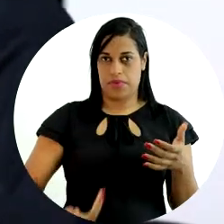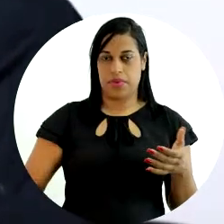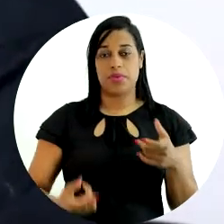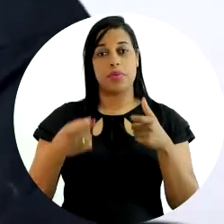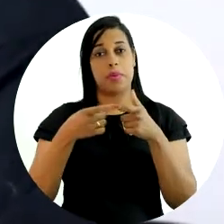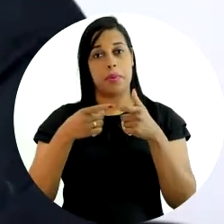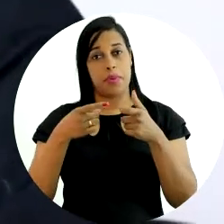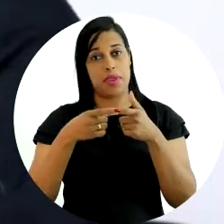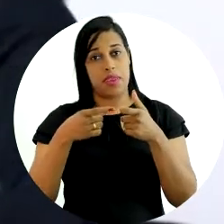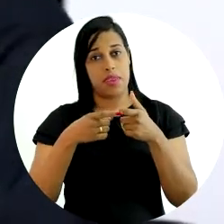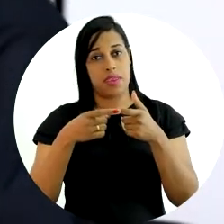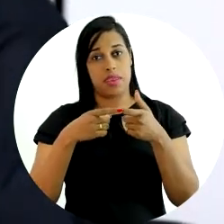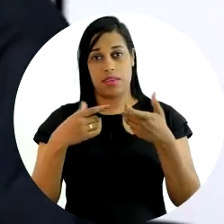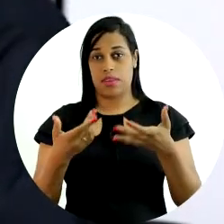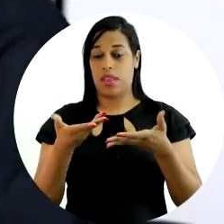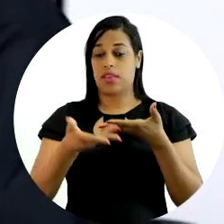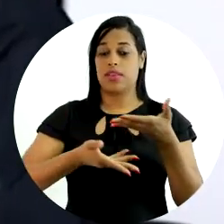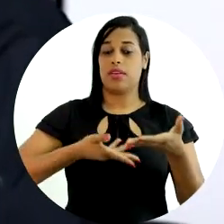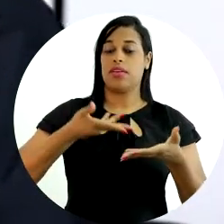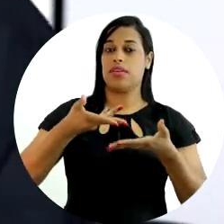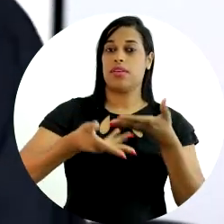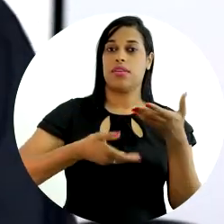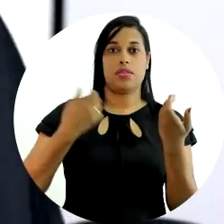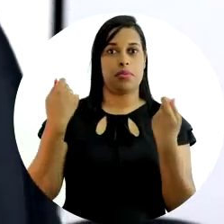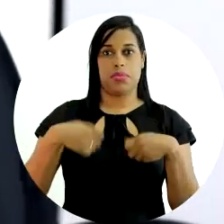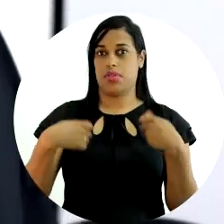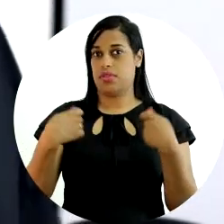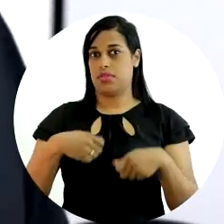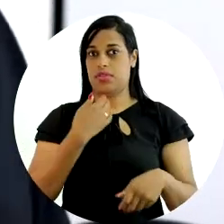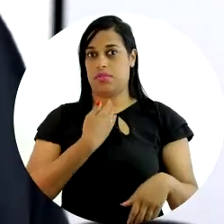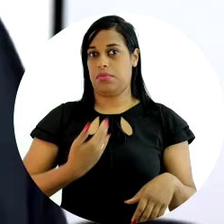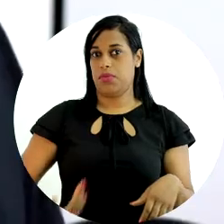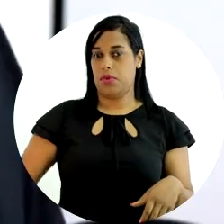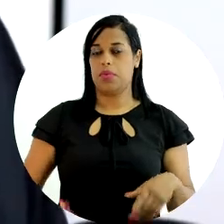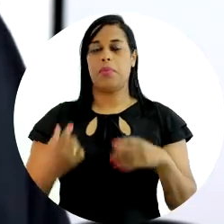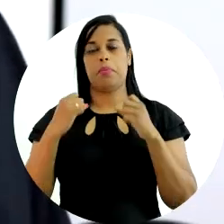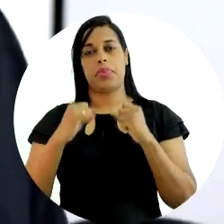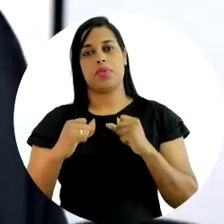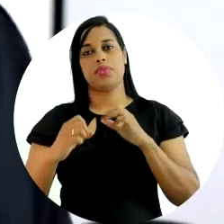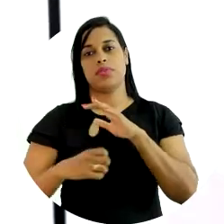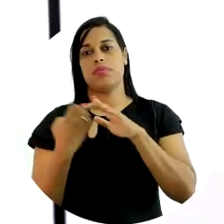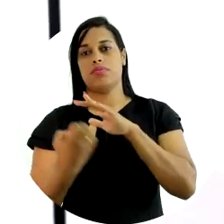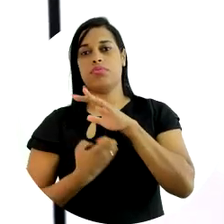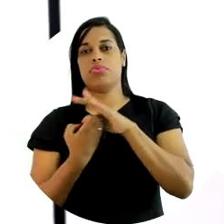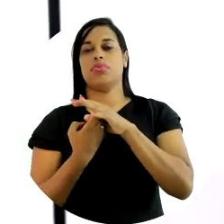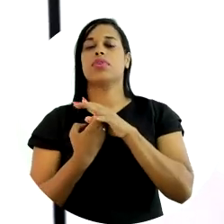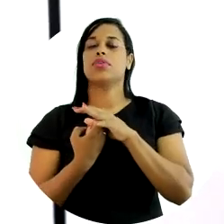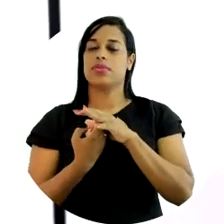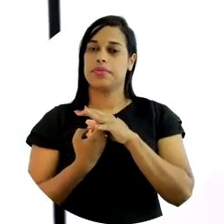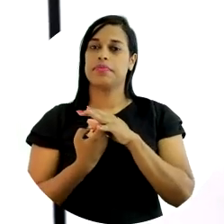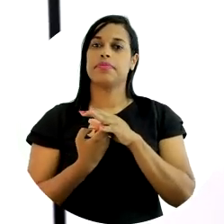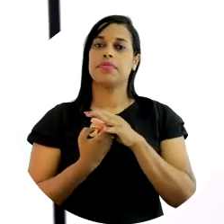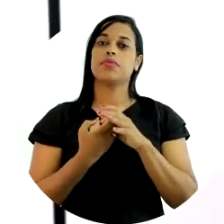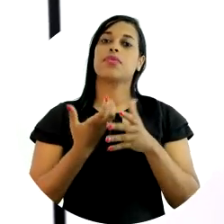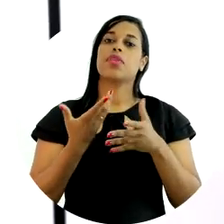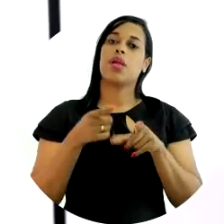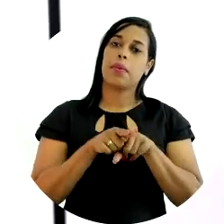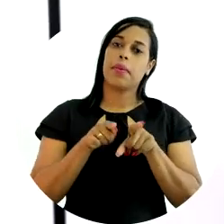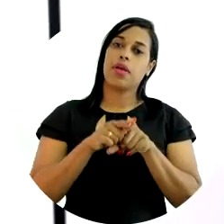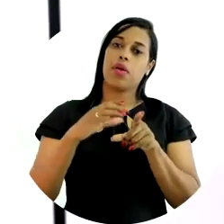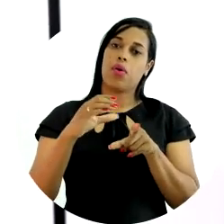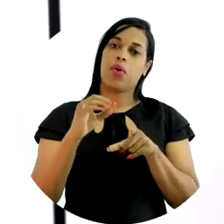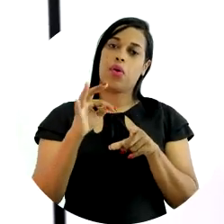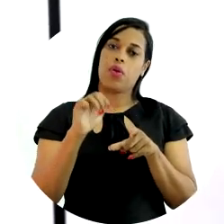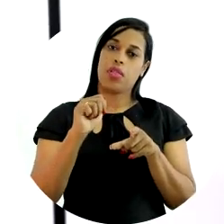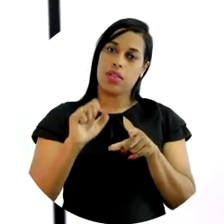público, o médico tem que ser um servidor público, mas a atendente necessariamente não precisa ser uma servidora pública, pode ser terceirizado. E na escola aconteceu